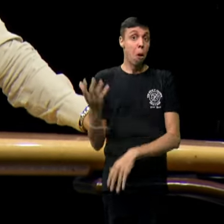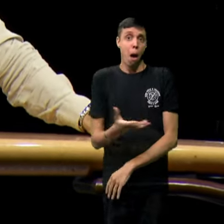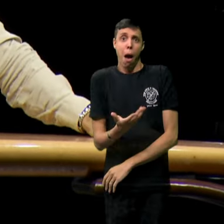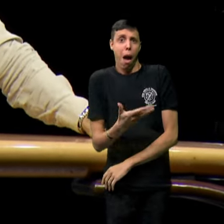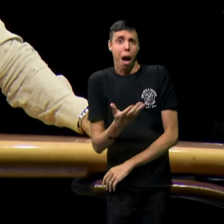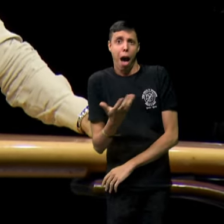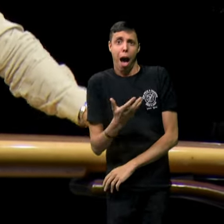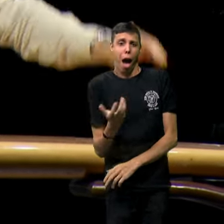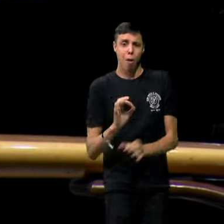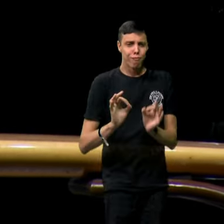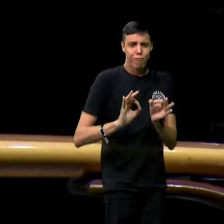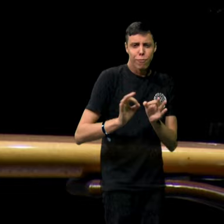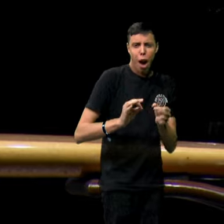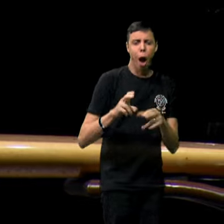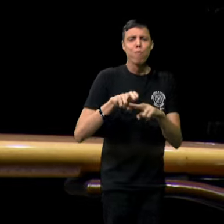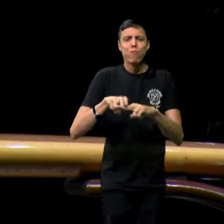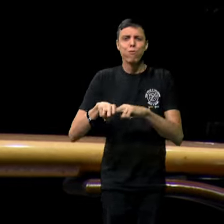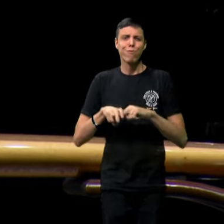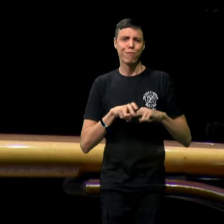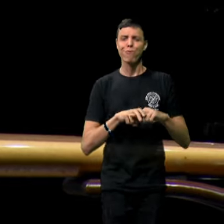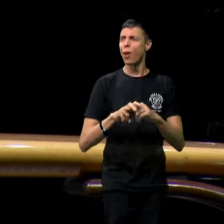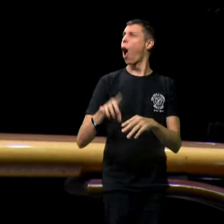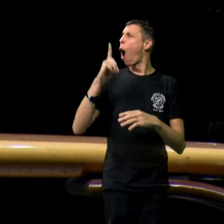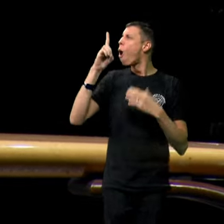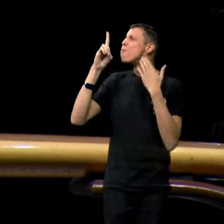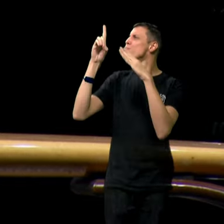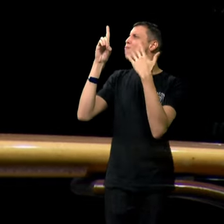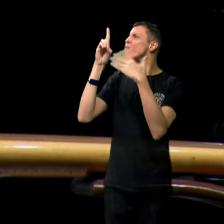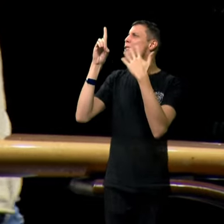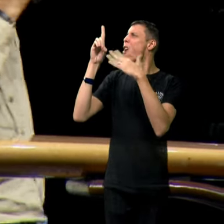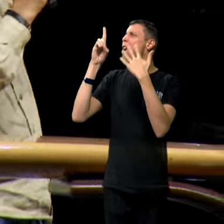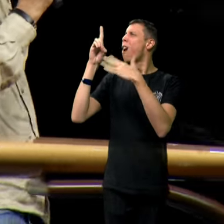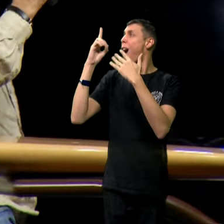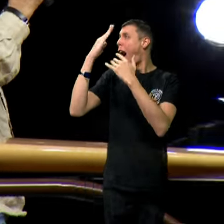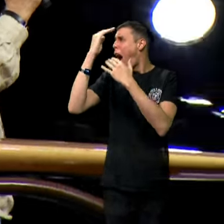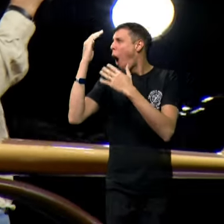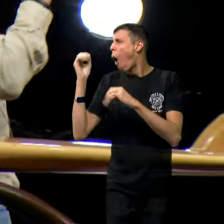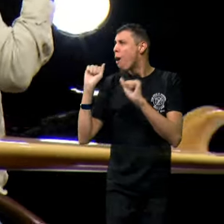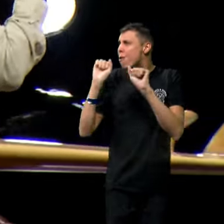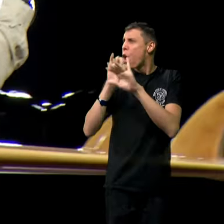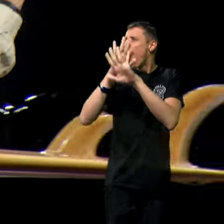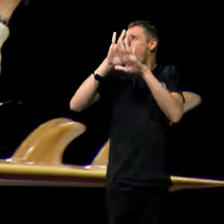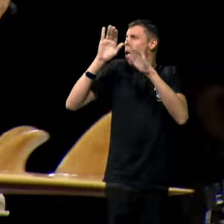lugar. Aplaude a Ele bem forte. A Ele a honra, a glória, o louvor.